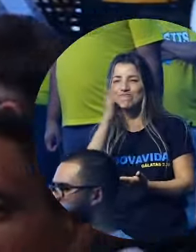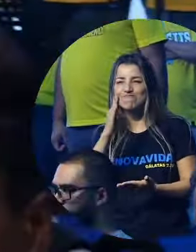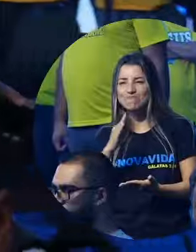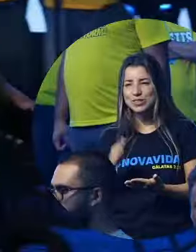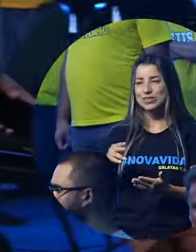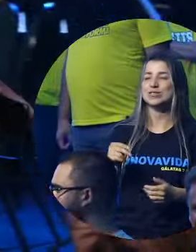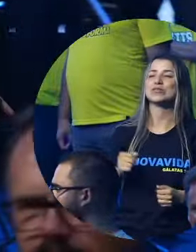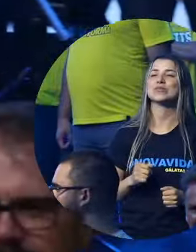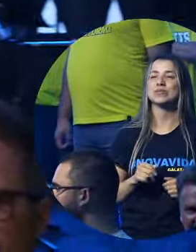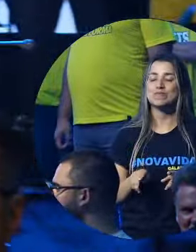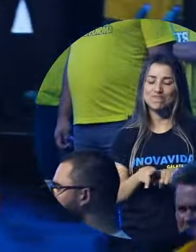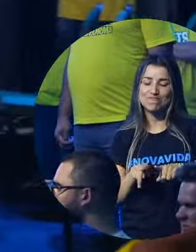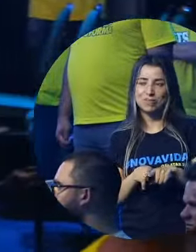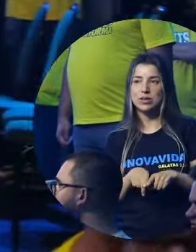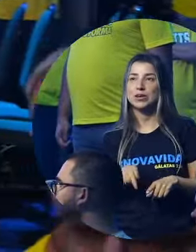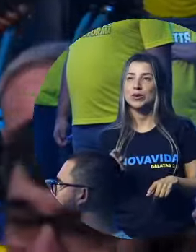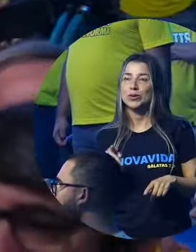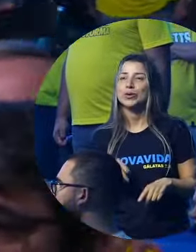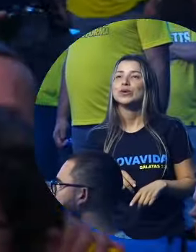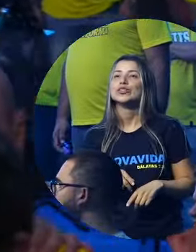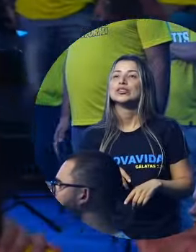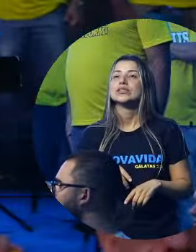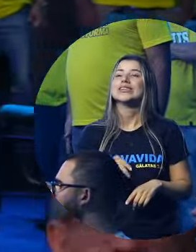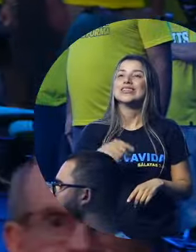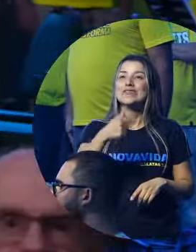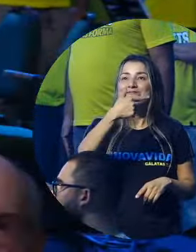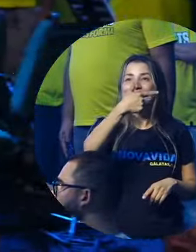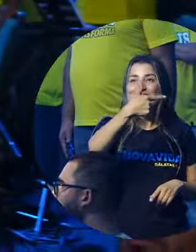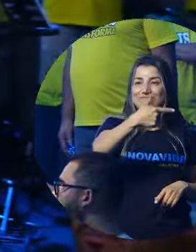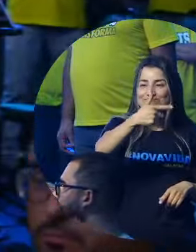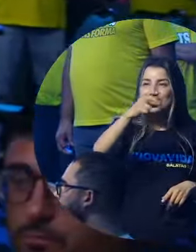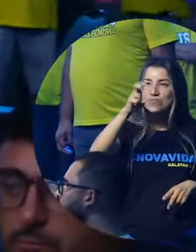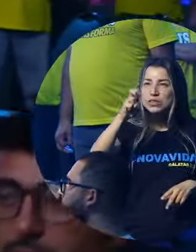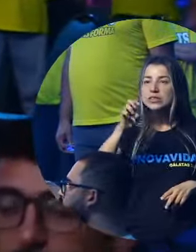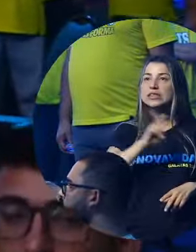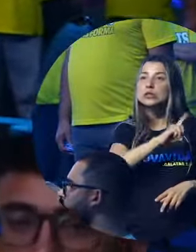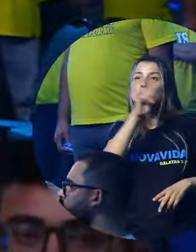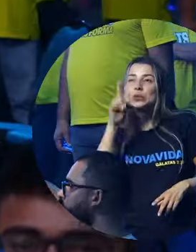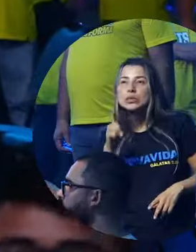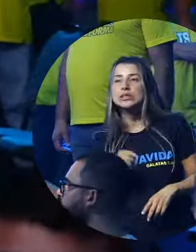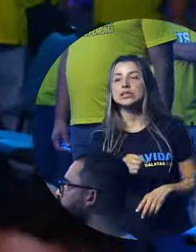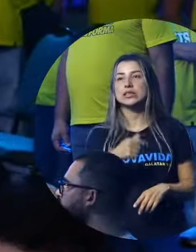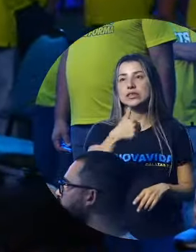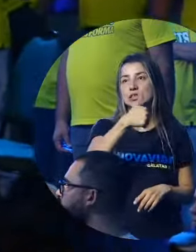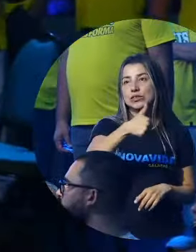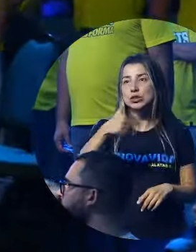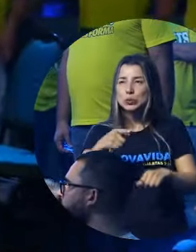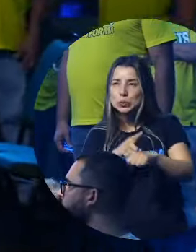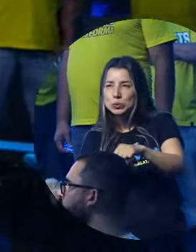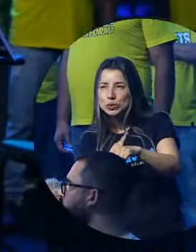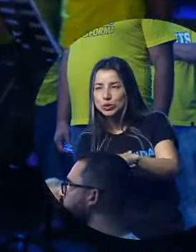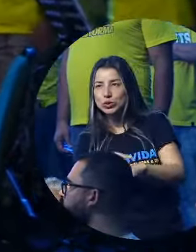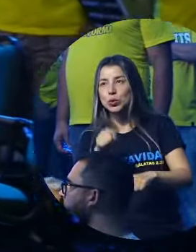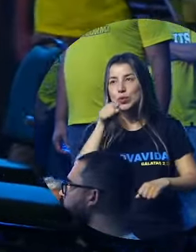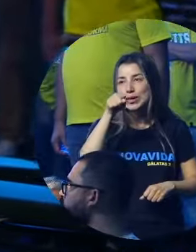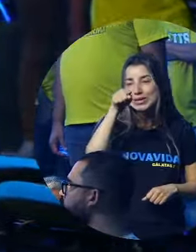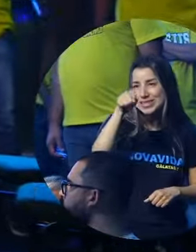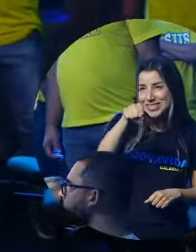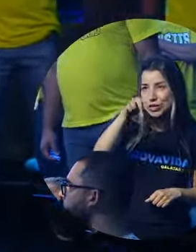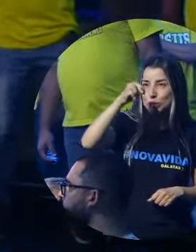de oração, 22 horas e 7 minutos. Nós não vamos parar. Esse relógio, meus irmãos, de